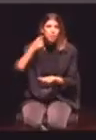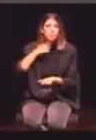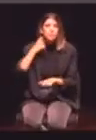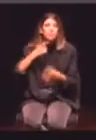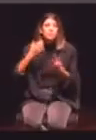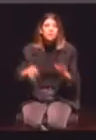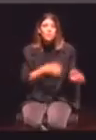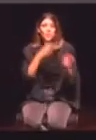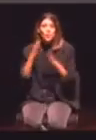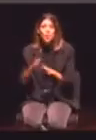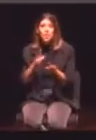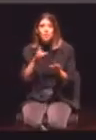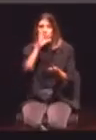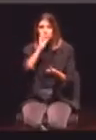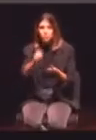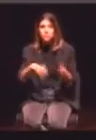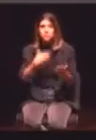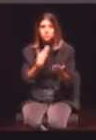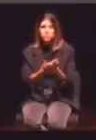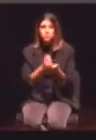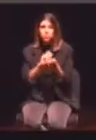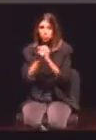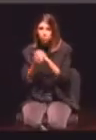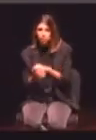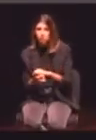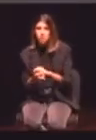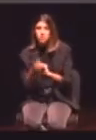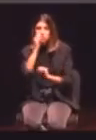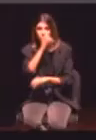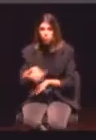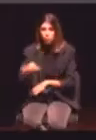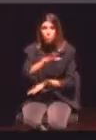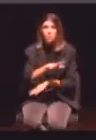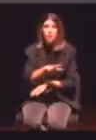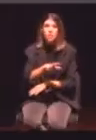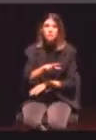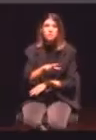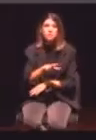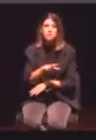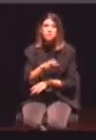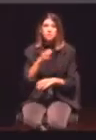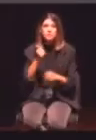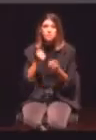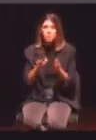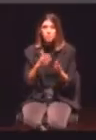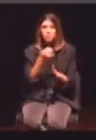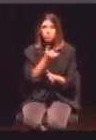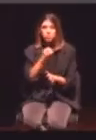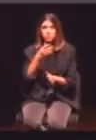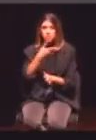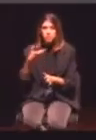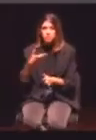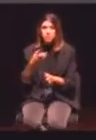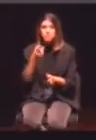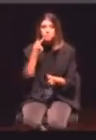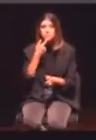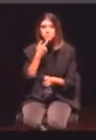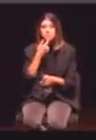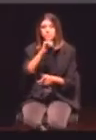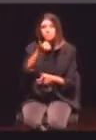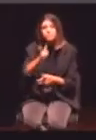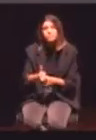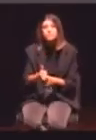visitar o pombal contraceptivo no Parque Silva Porto, que funciona desde 2017, para perceber melhor o funcionamento e eventuais